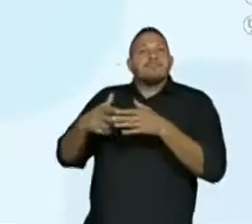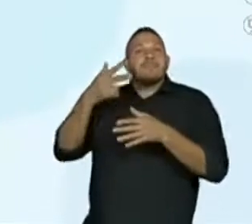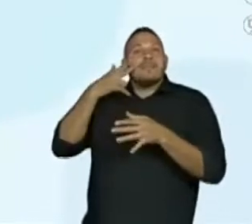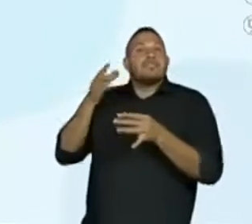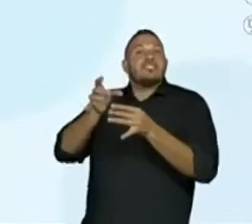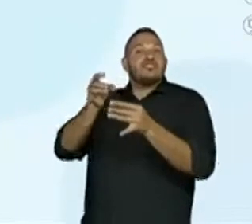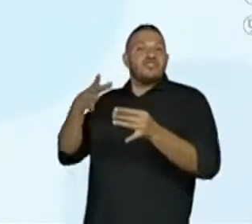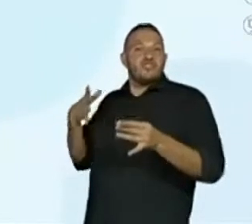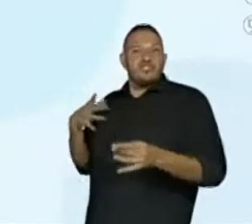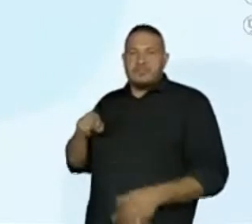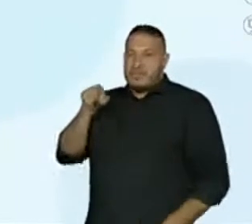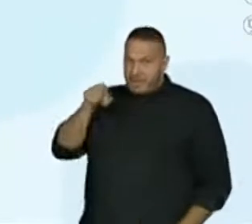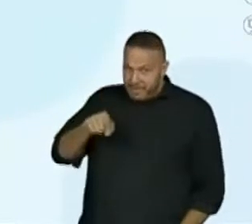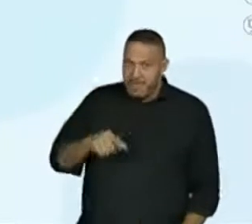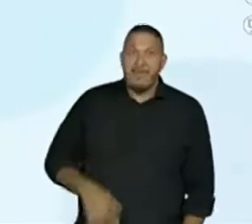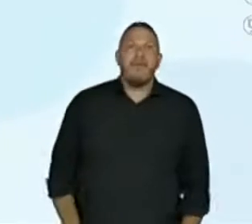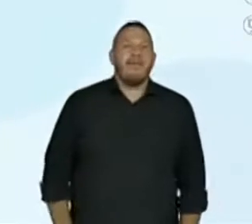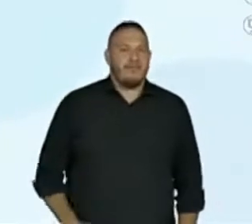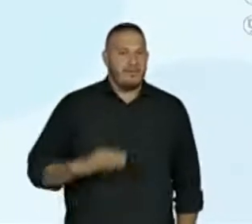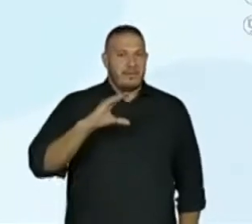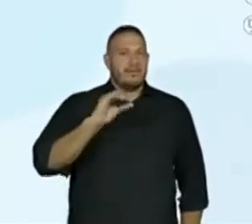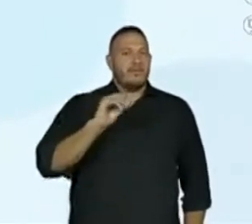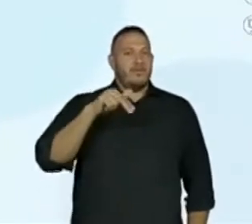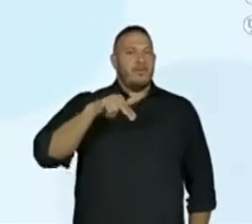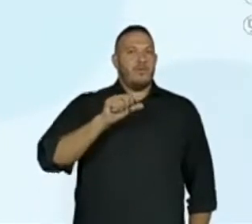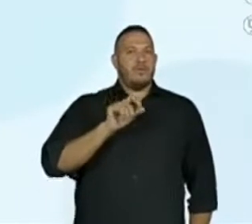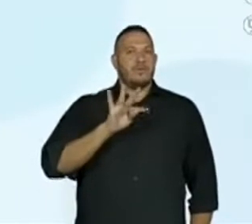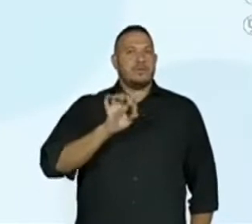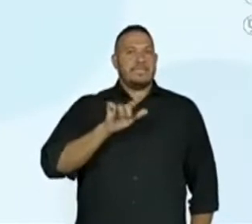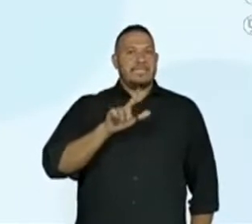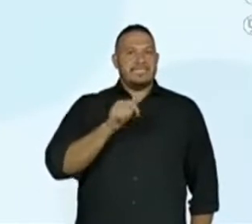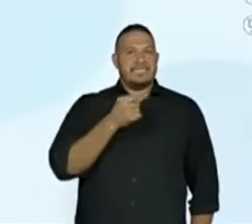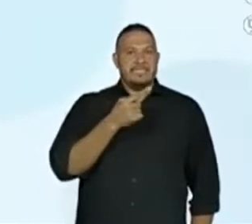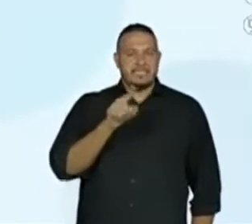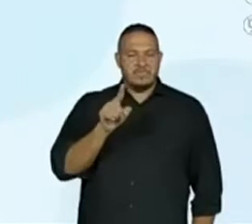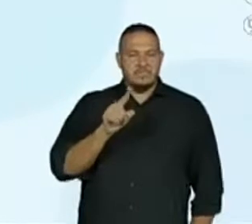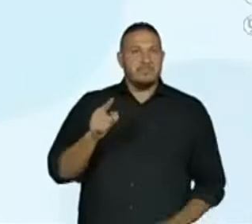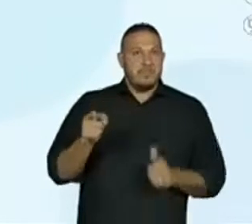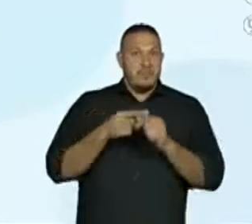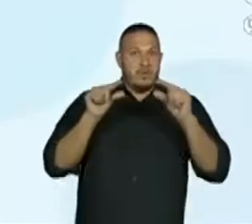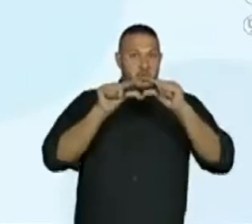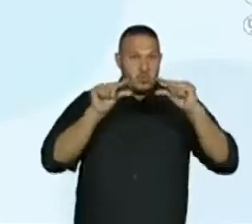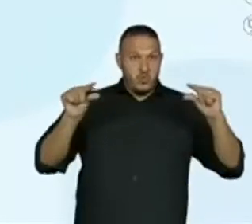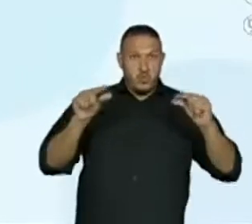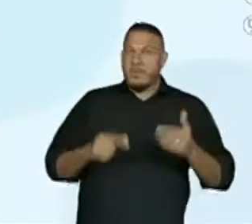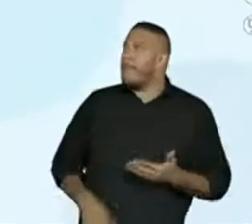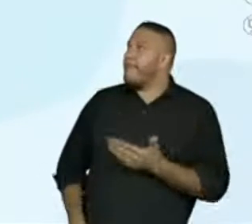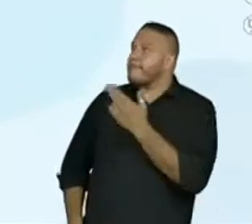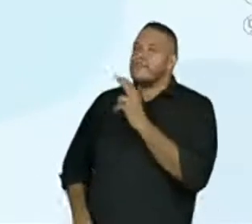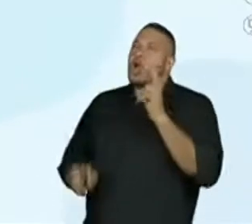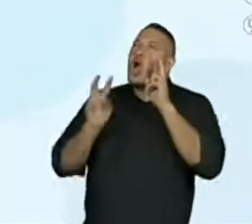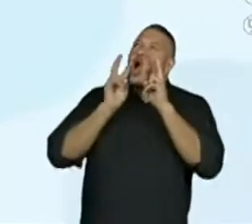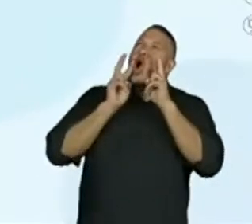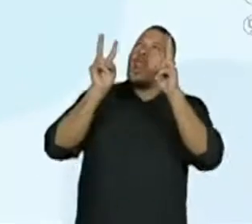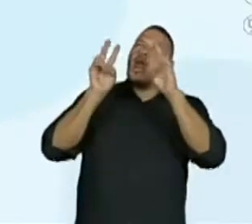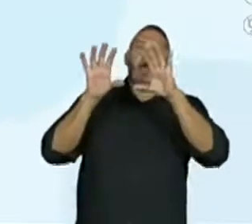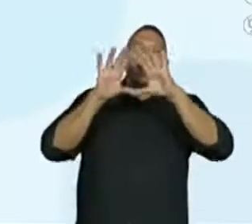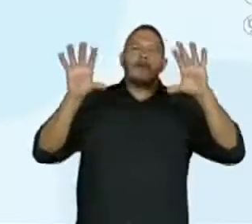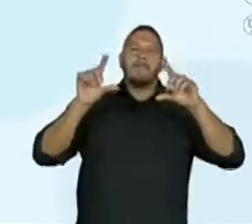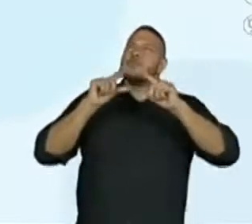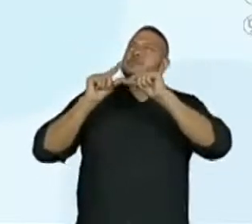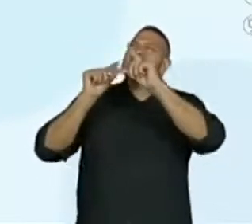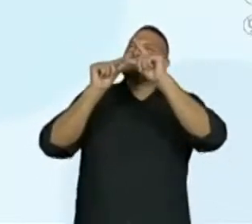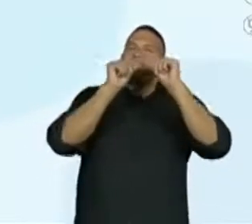Constelações indígenas, então. Vamos para o primeiro parágrafo? Olhar para o céu sempre